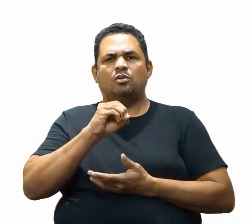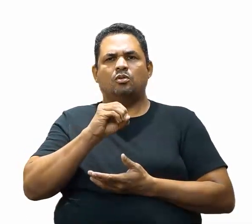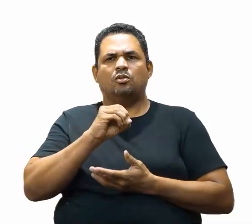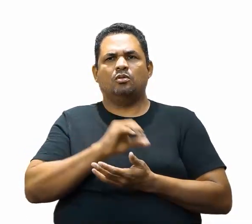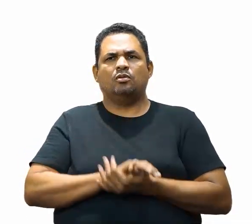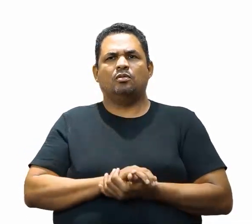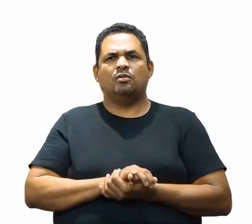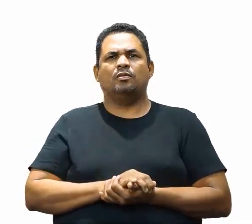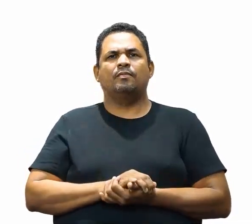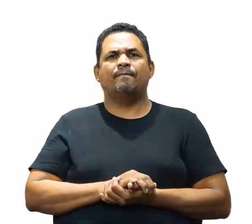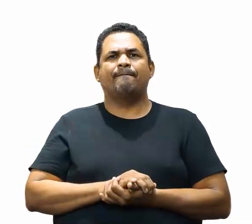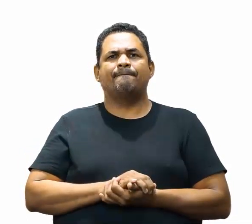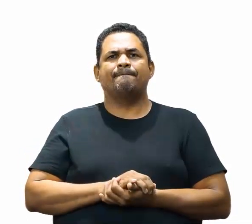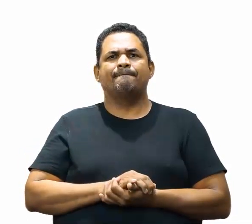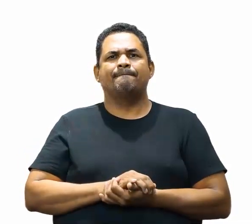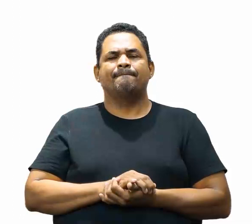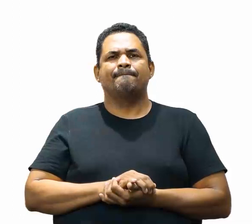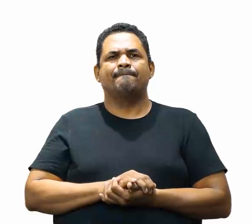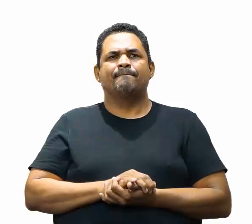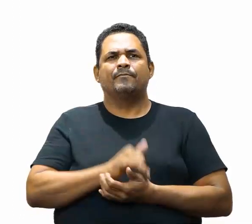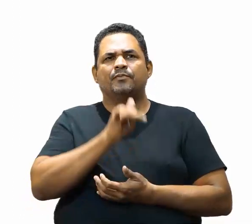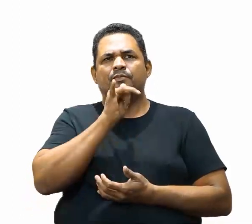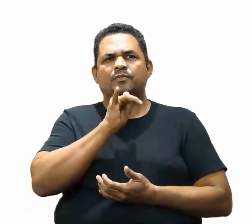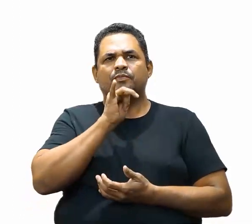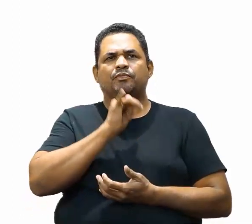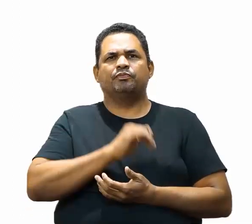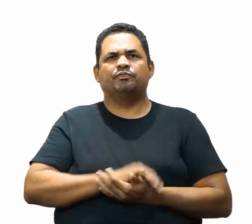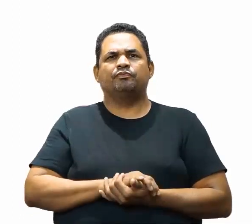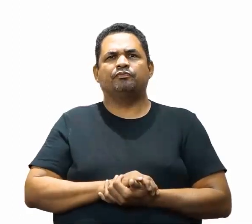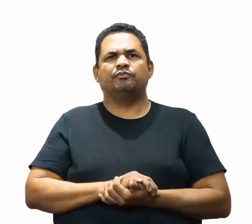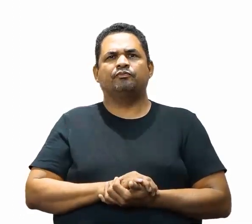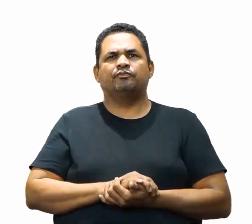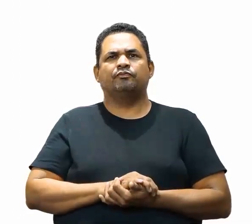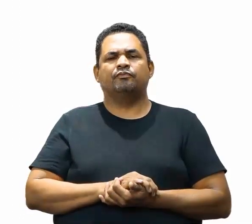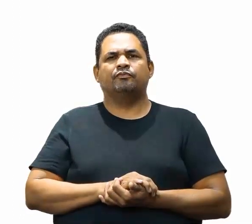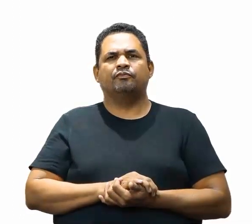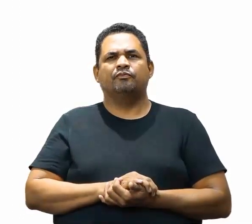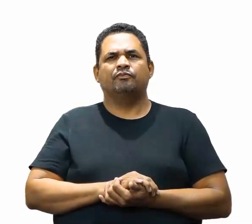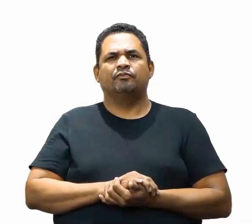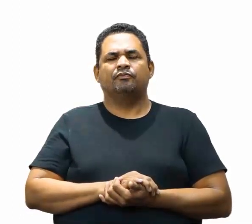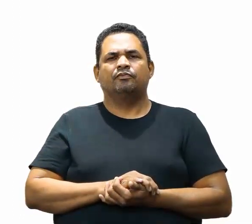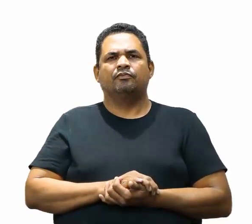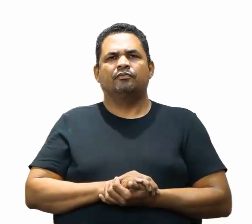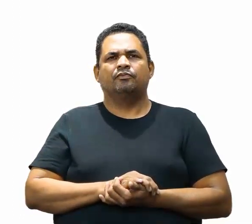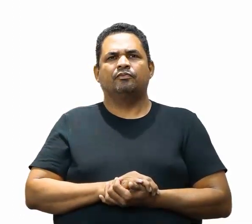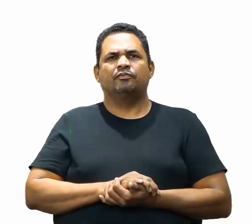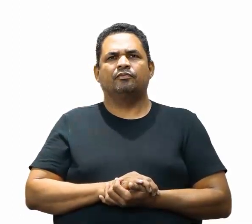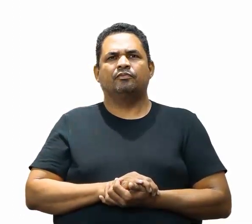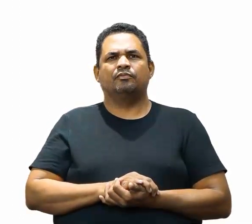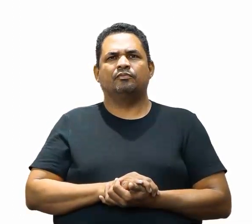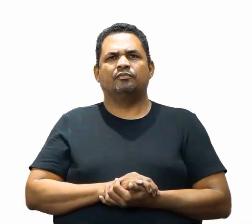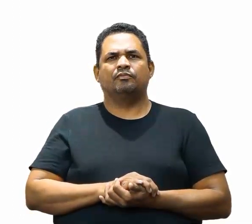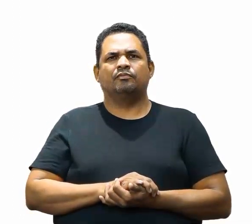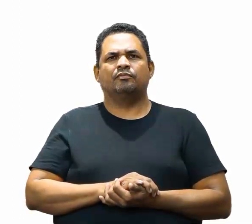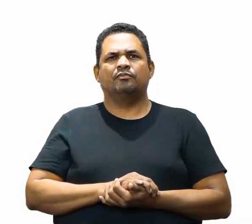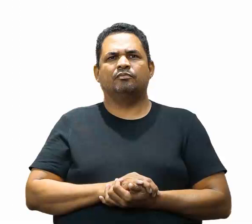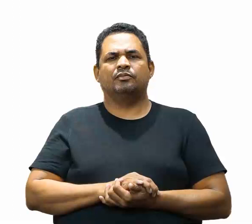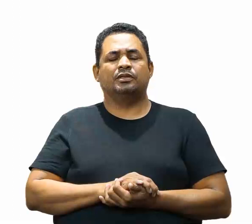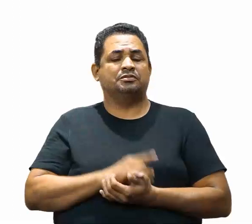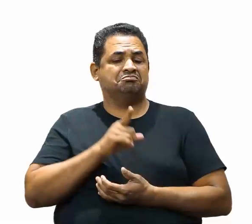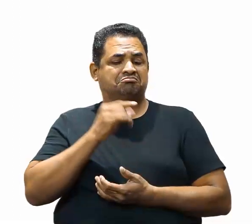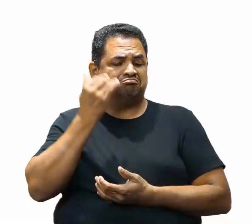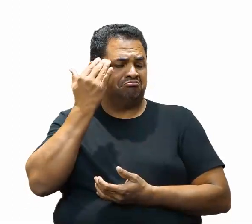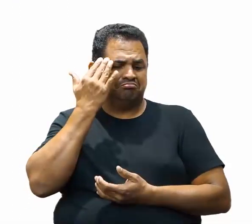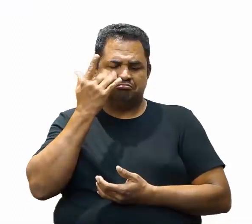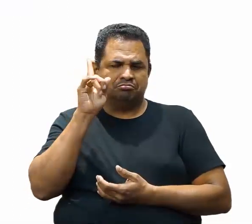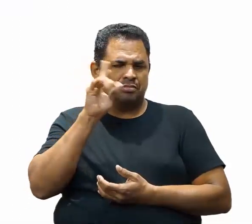eu. Exemplos. Não imaginas lo bonito que es el conejito. Você não imagina o